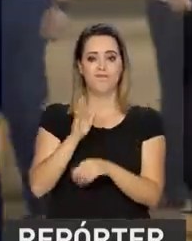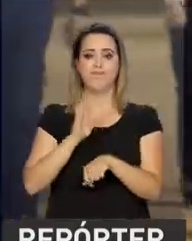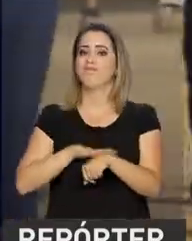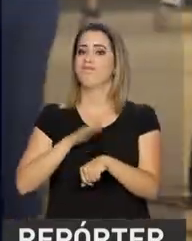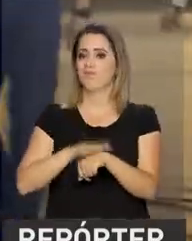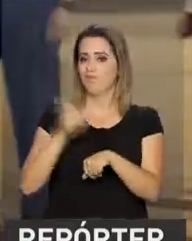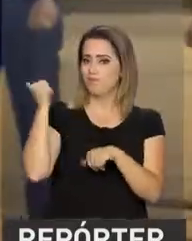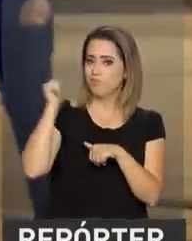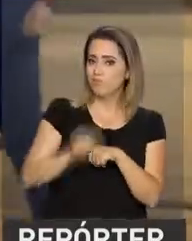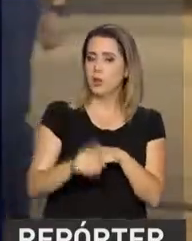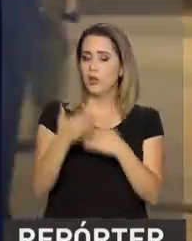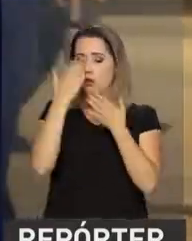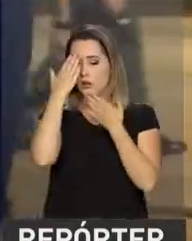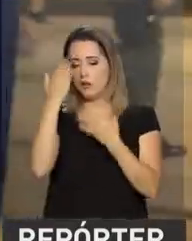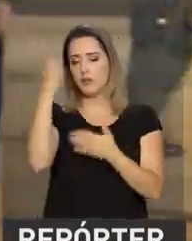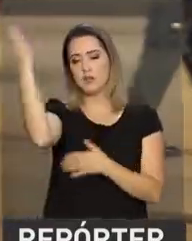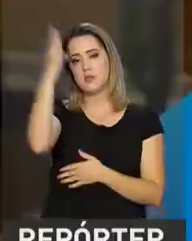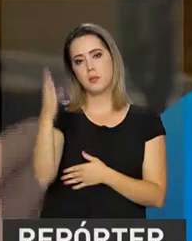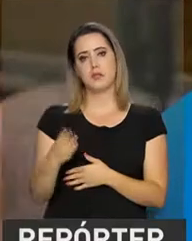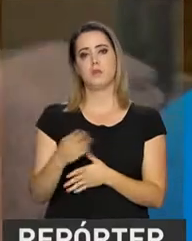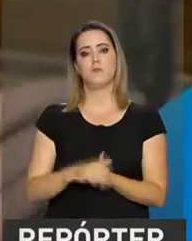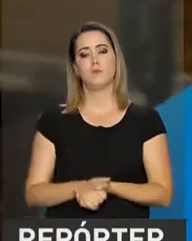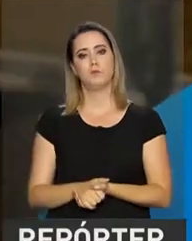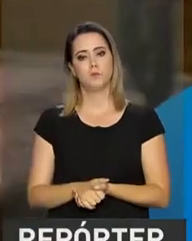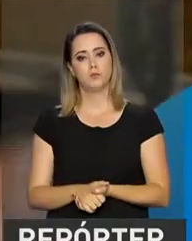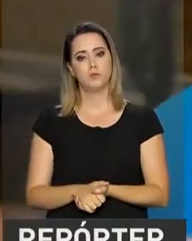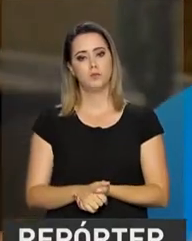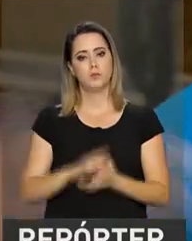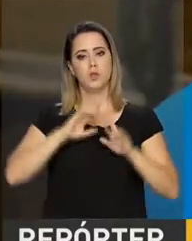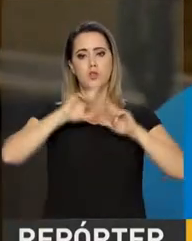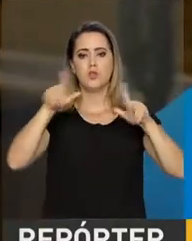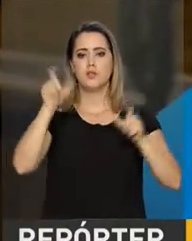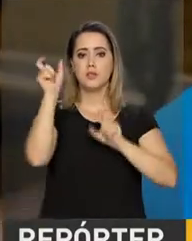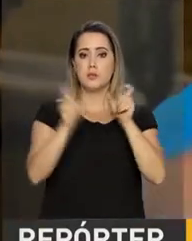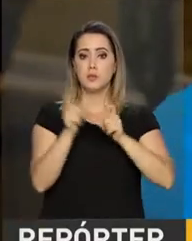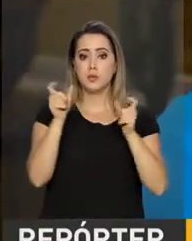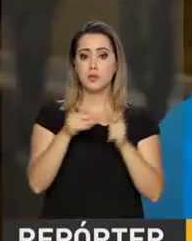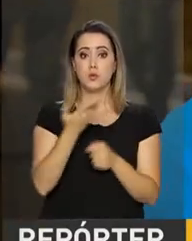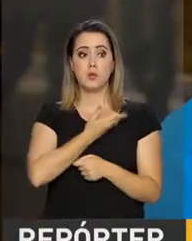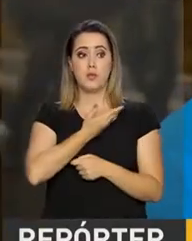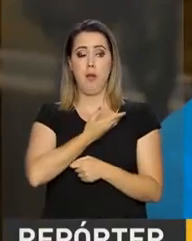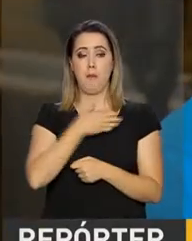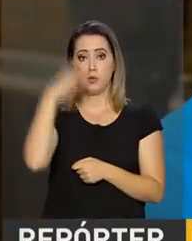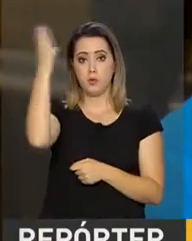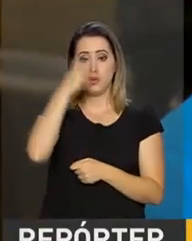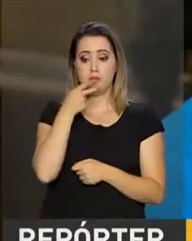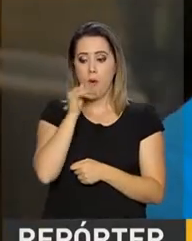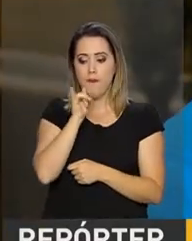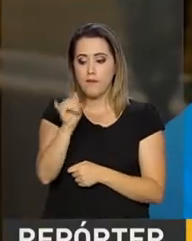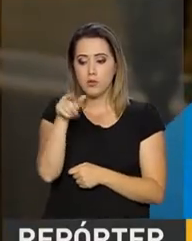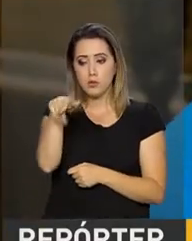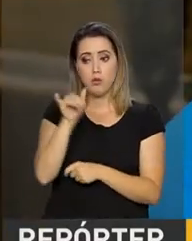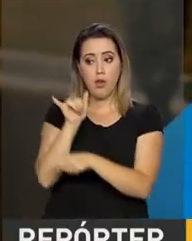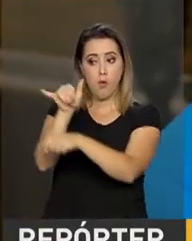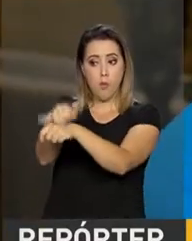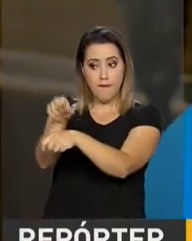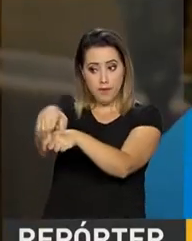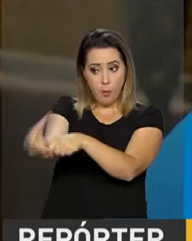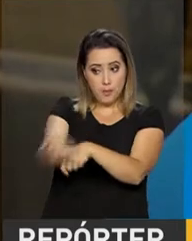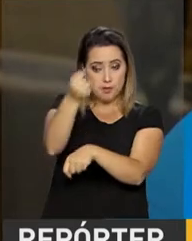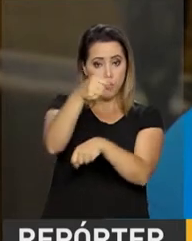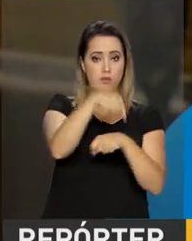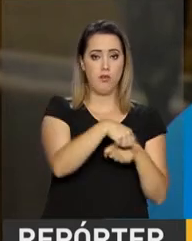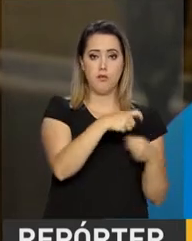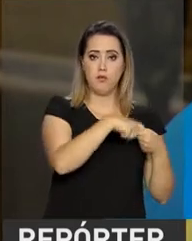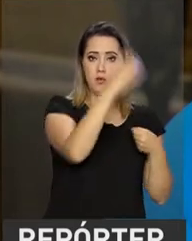agradecimento pela ajuda do governo brasileiro. Várias pessoas, meus amigos do Brasil, minha esposa, me avisou que ia ter um avião da Força Aérea para pegar a gente,